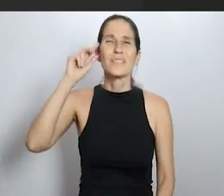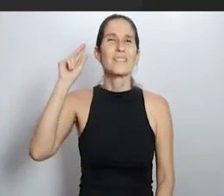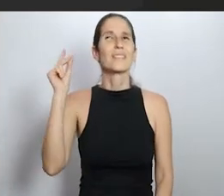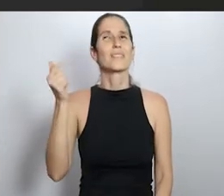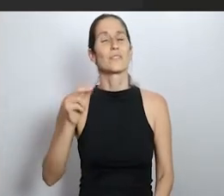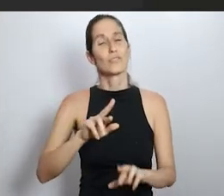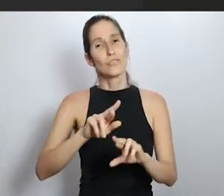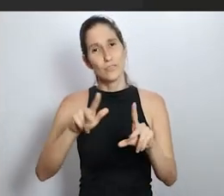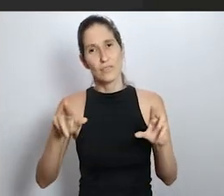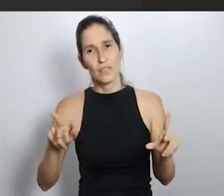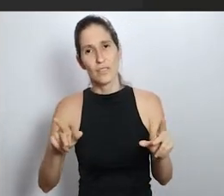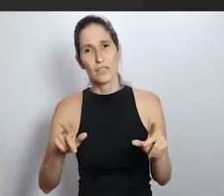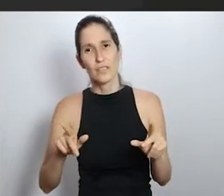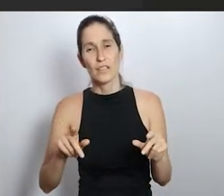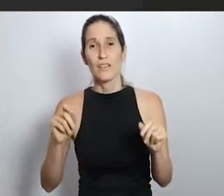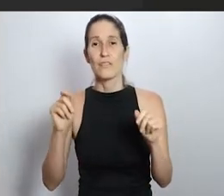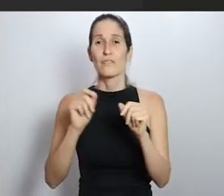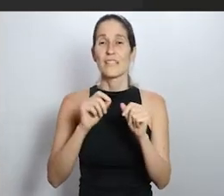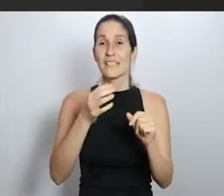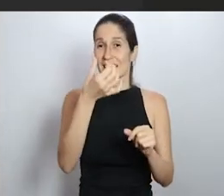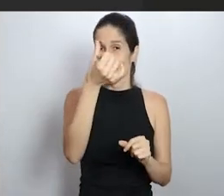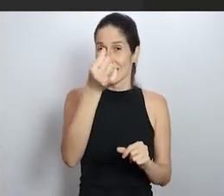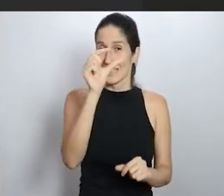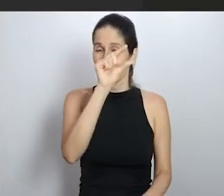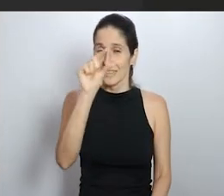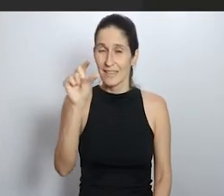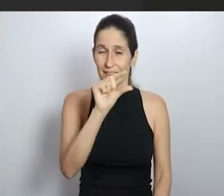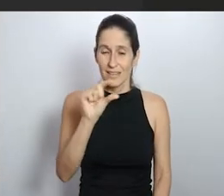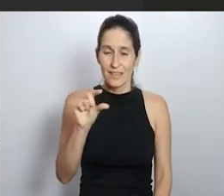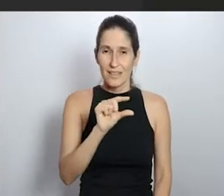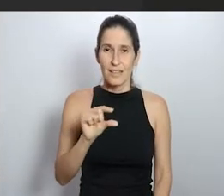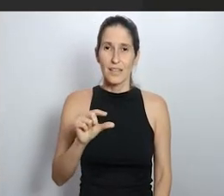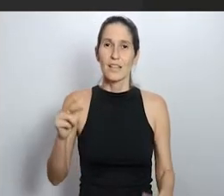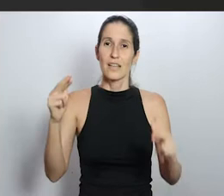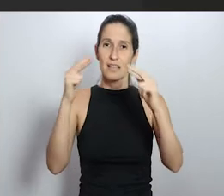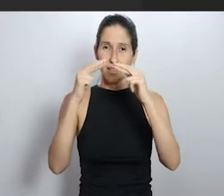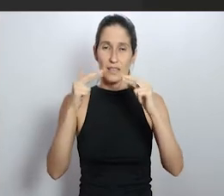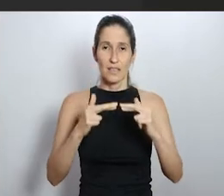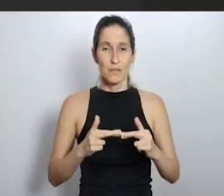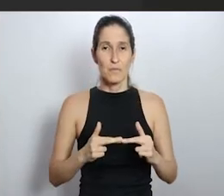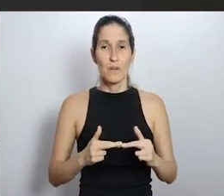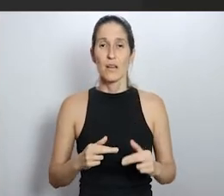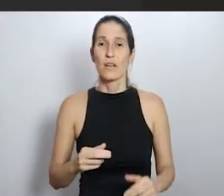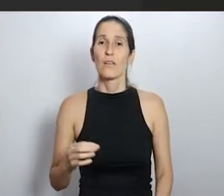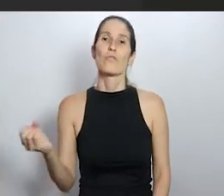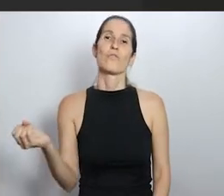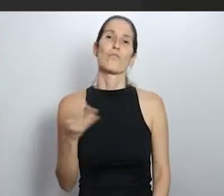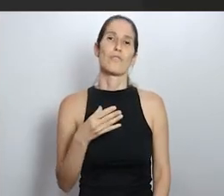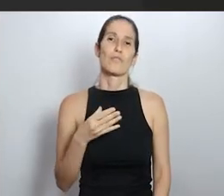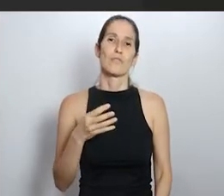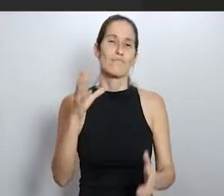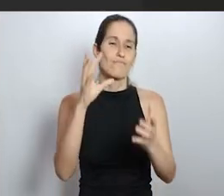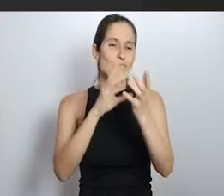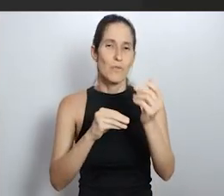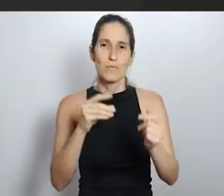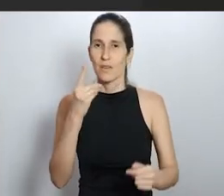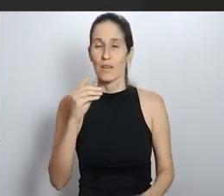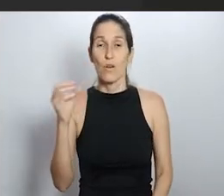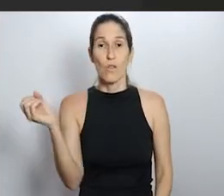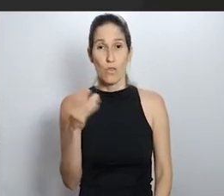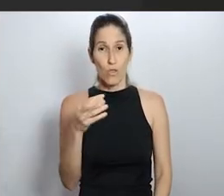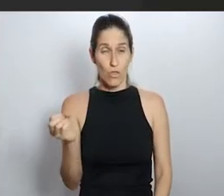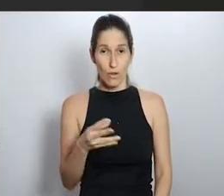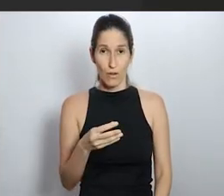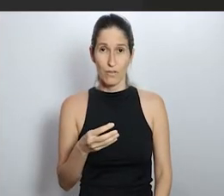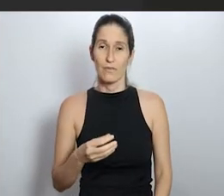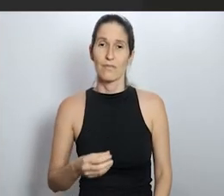Nós criamos a cestilha e ainda a obrigação de pegar no pé que o outro deixar. Pega no pé que